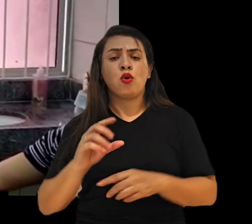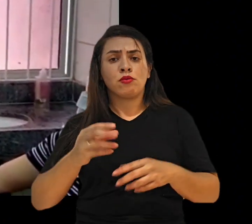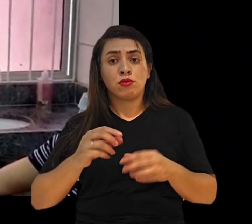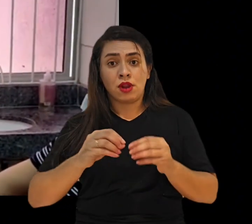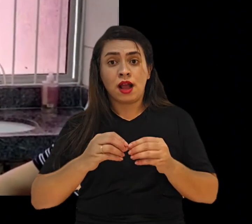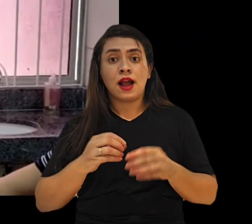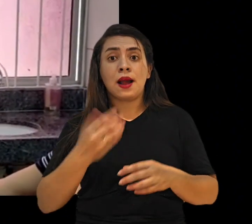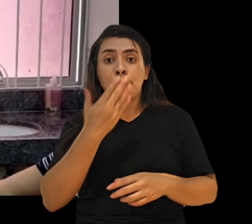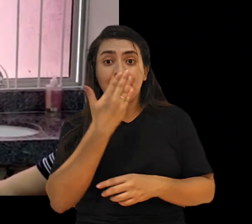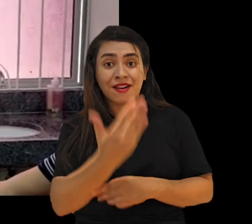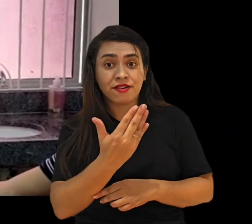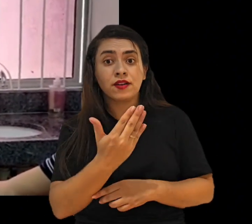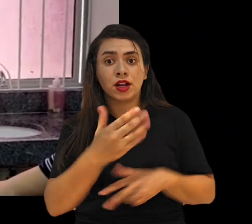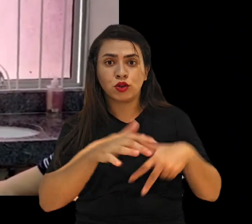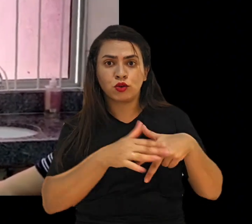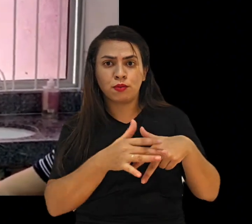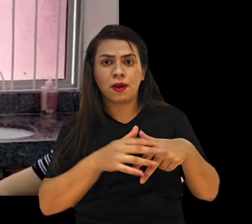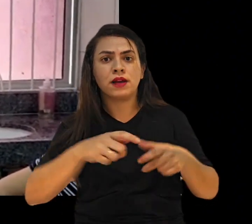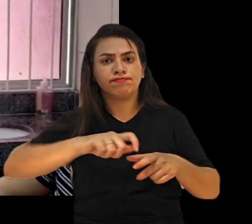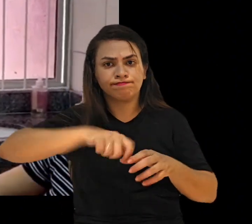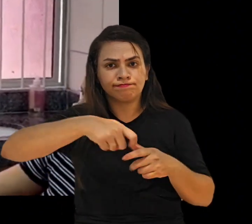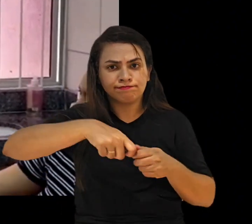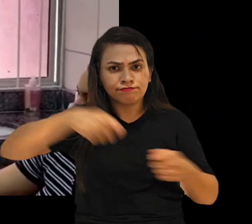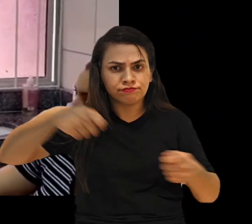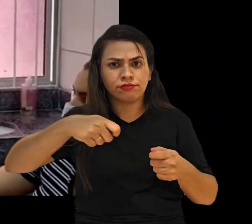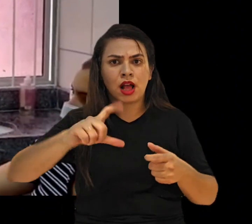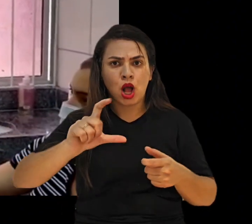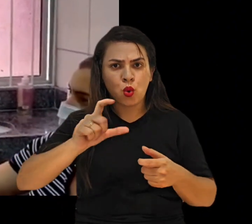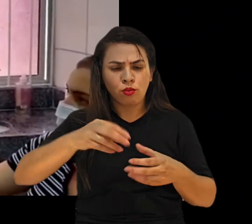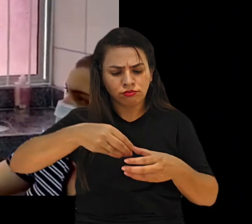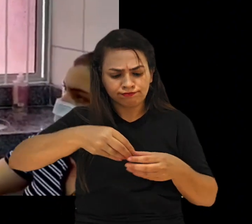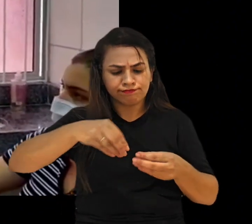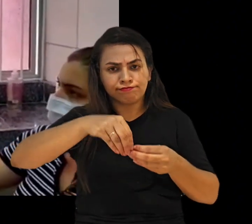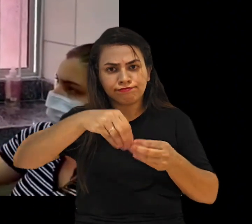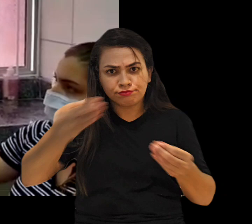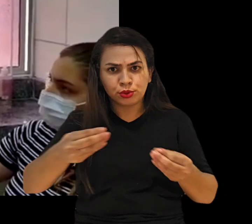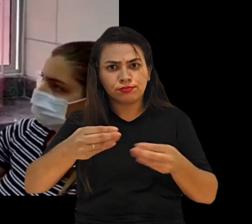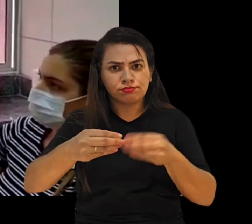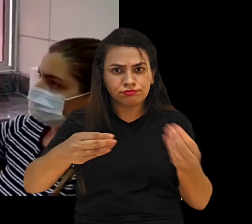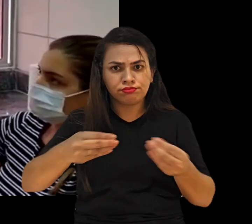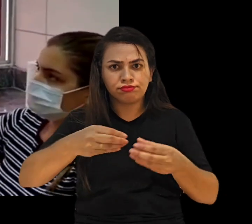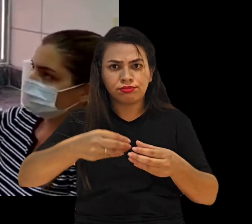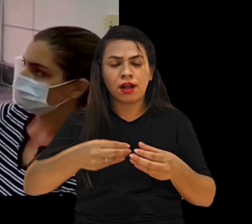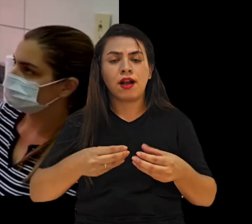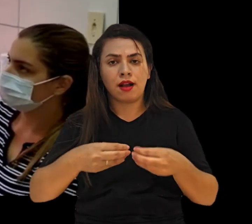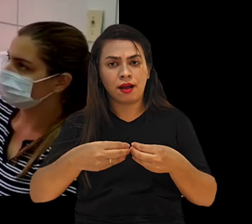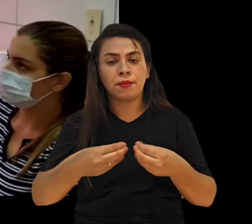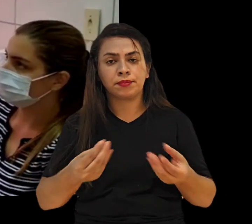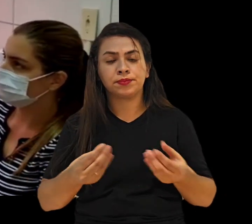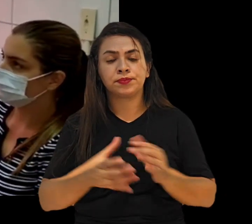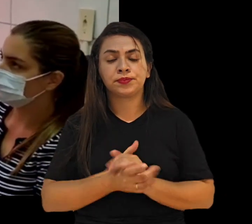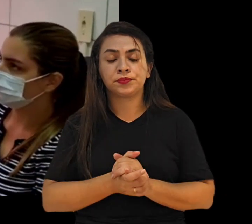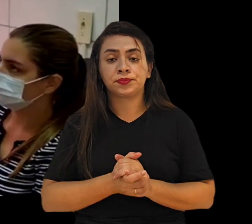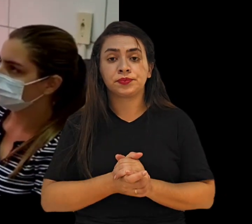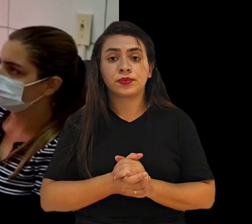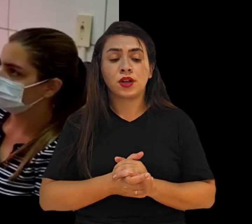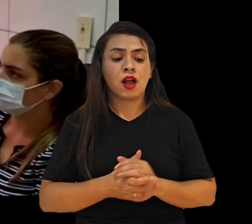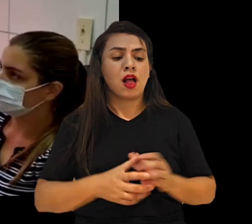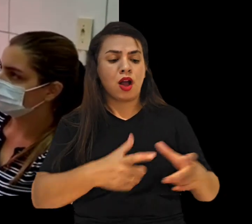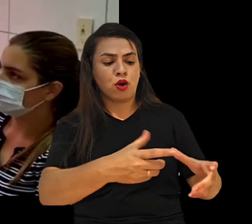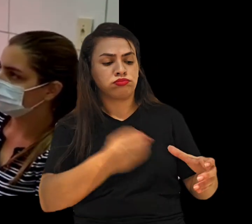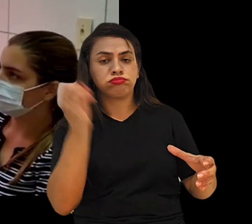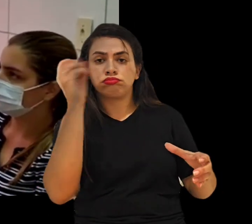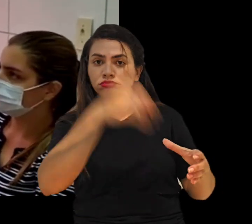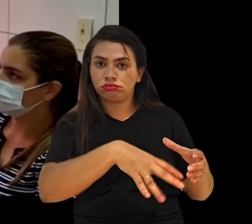preferência, abra a agulha na frente do paciente, que ela é lacrada, tá vendo? A gente gira, abre ela